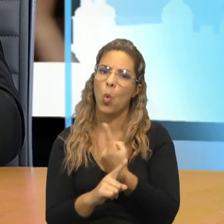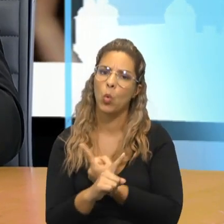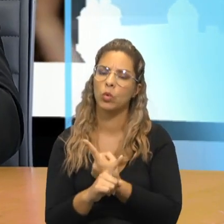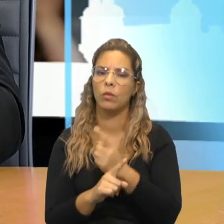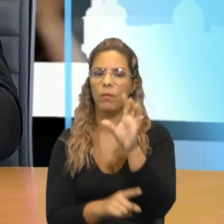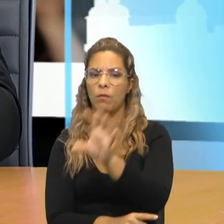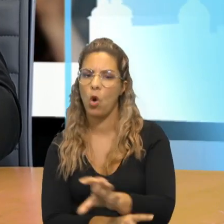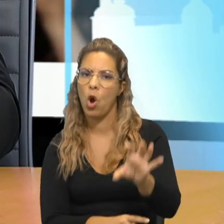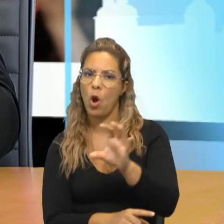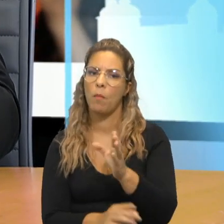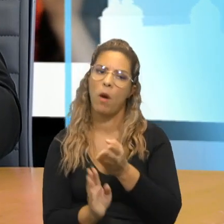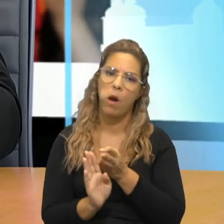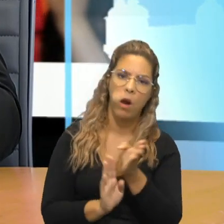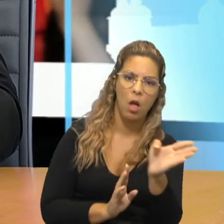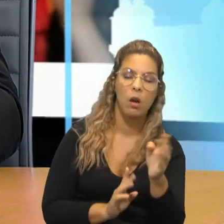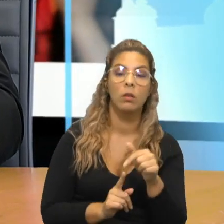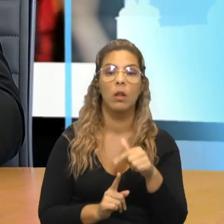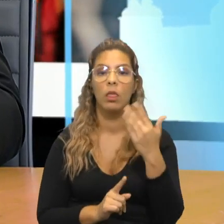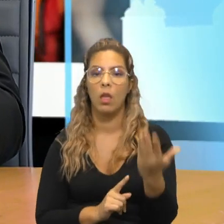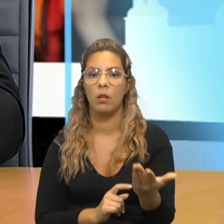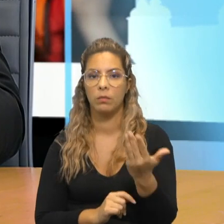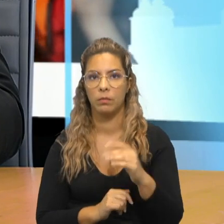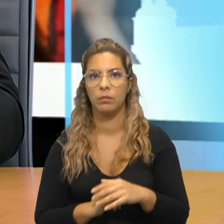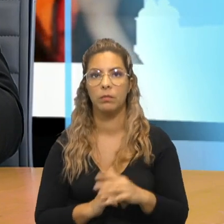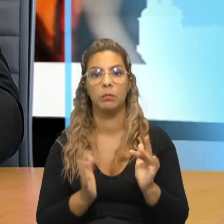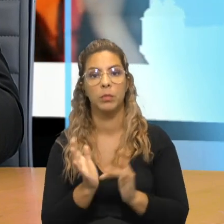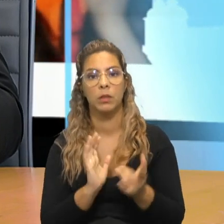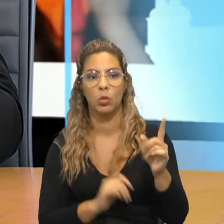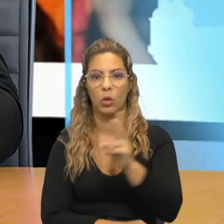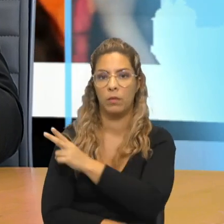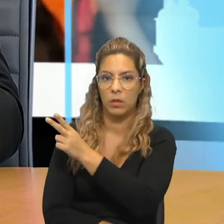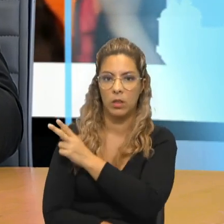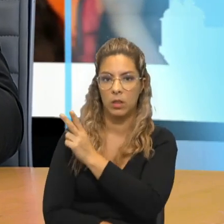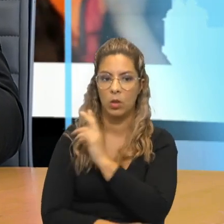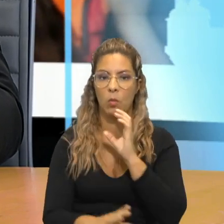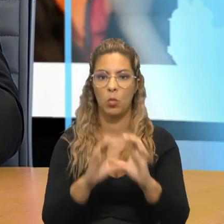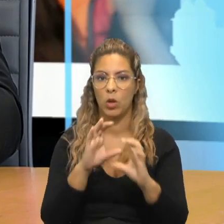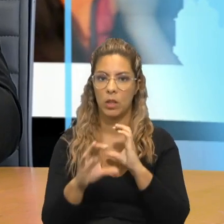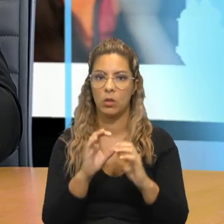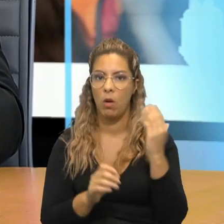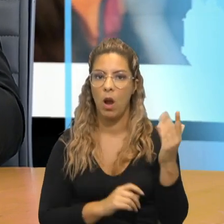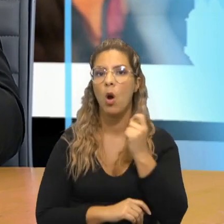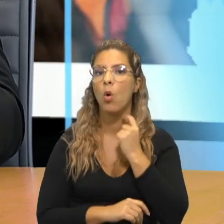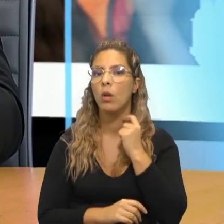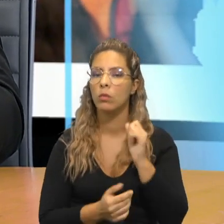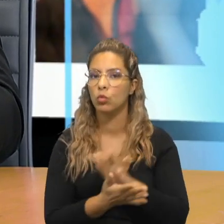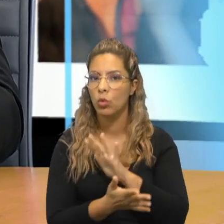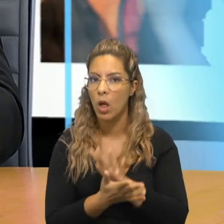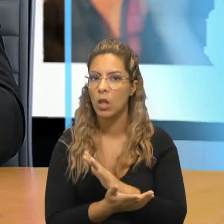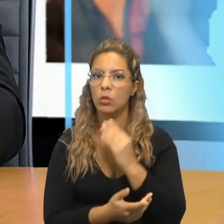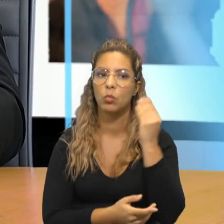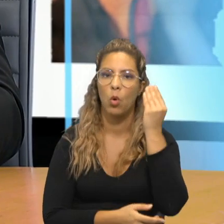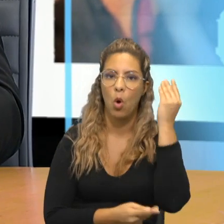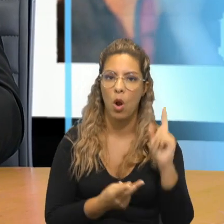meios, não é? E, por exemplo, nós temos no Brasil uma universidade de comunicação com os melhores cursos de jornalismo, publicidade